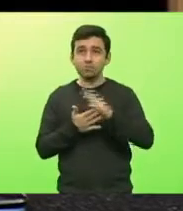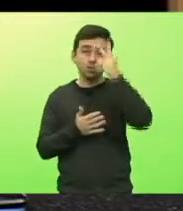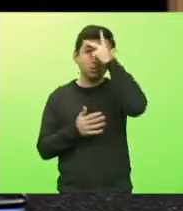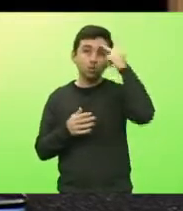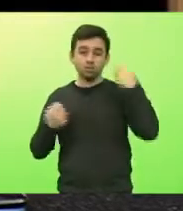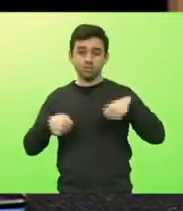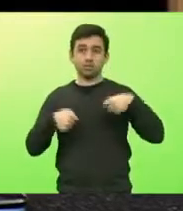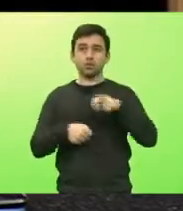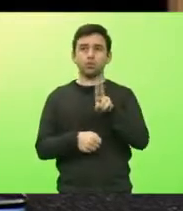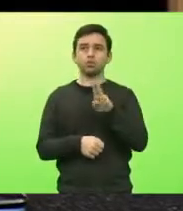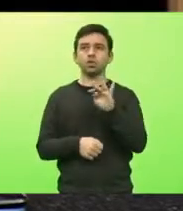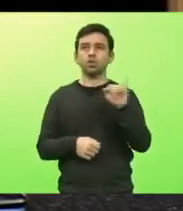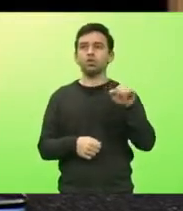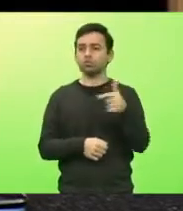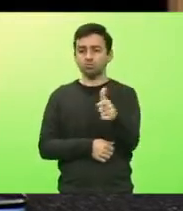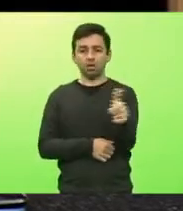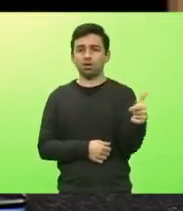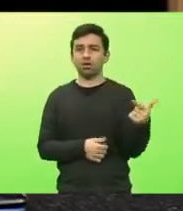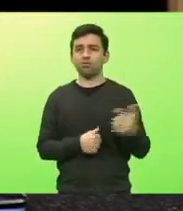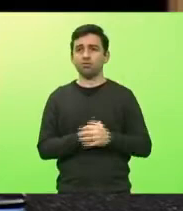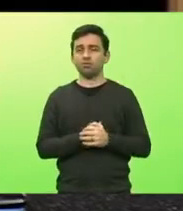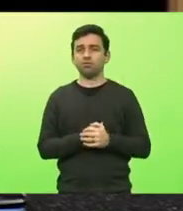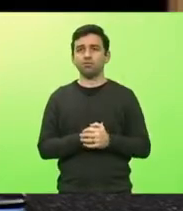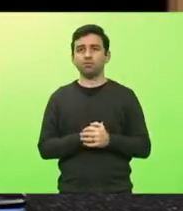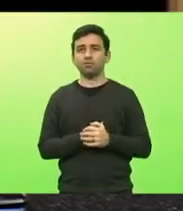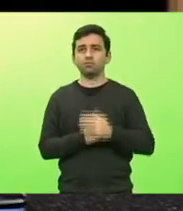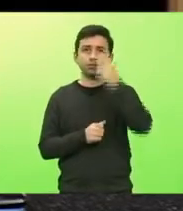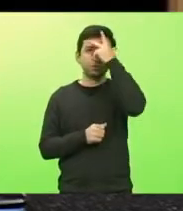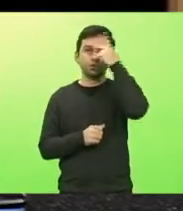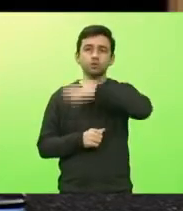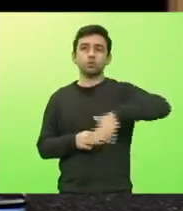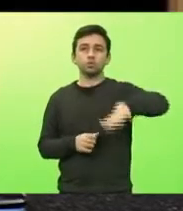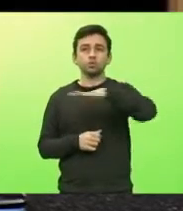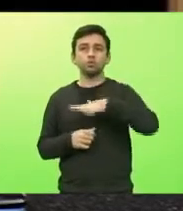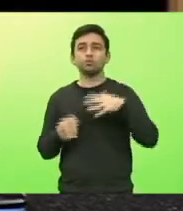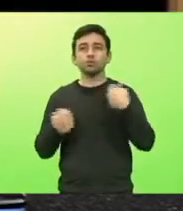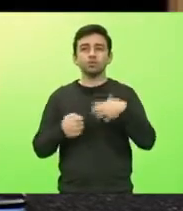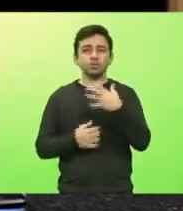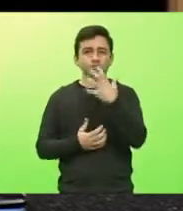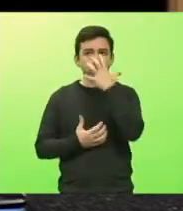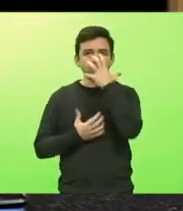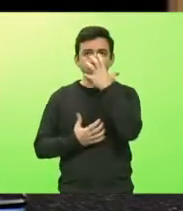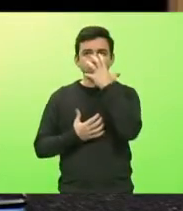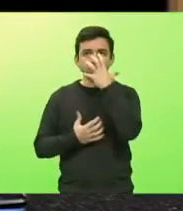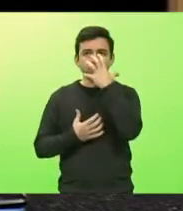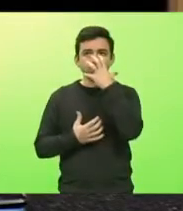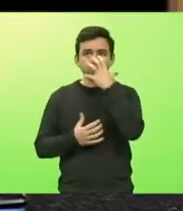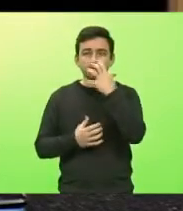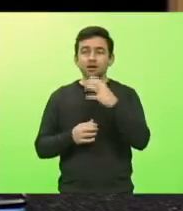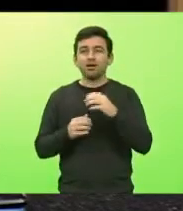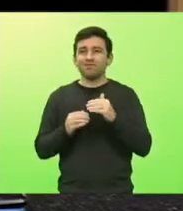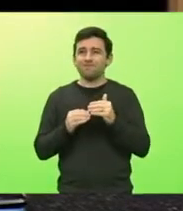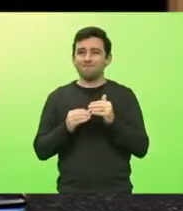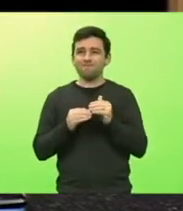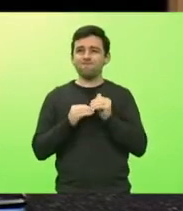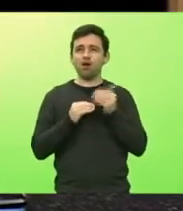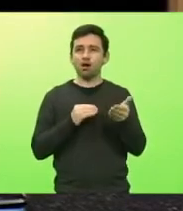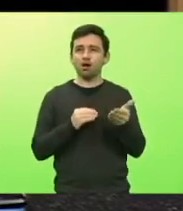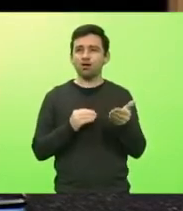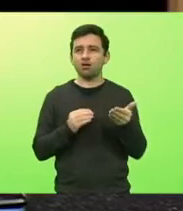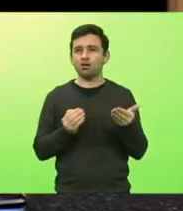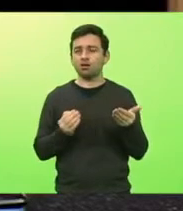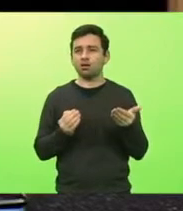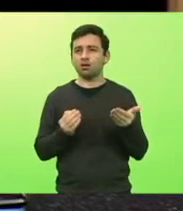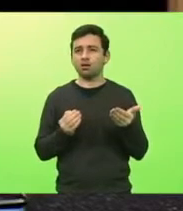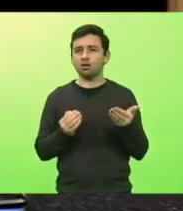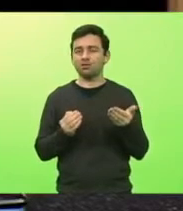de UTI não terão. Sabe o que está acontecendo? As pessoas estarão sendo entubadas, ficarem no respirador entubadas na enfermaria, não tendo